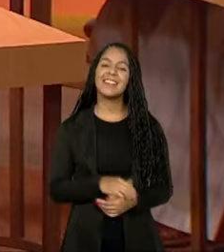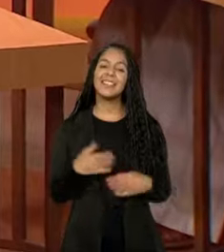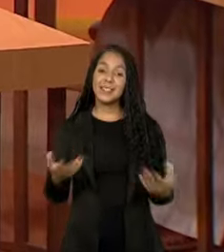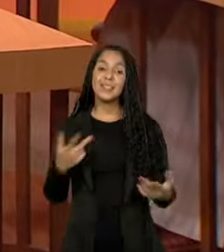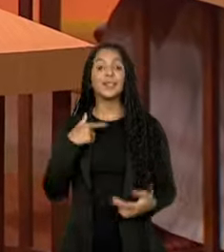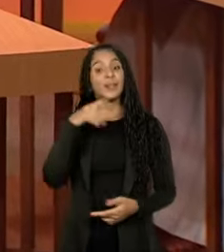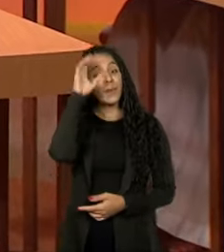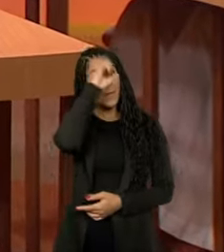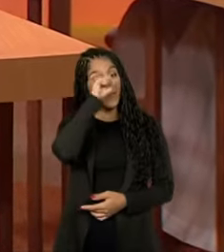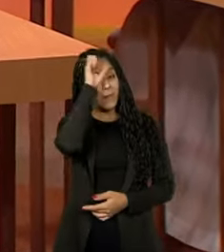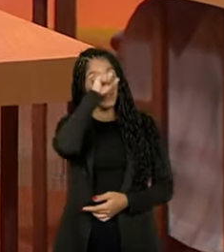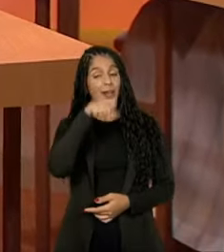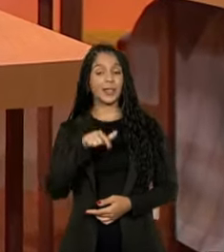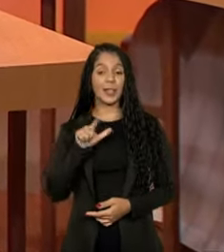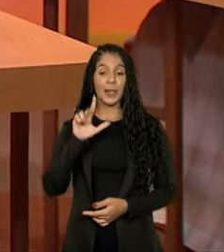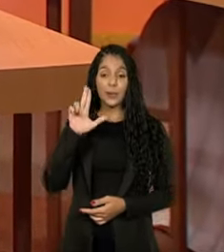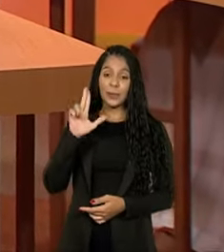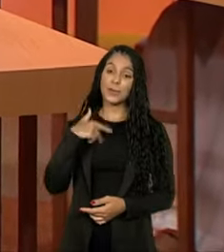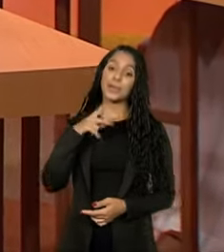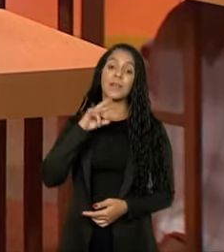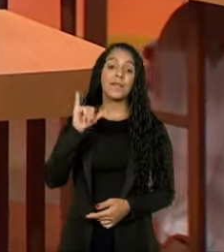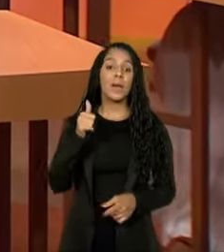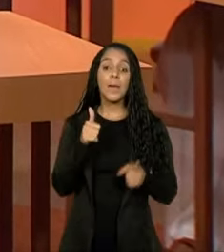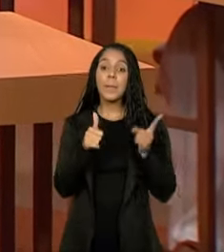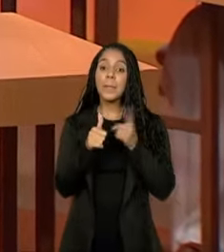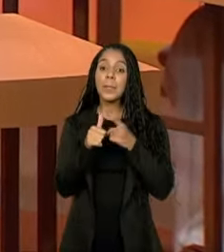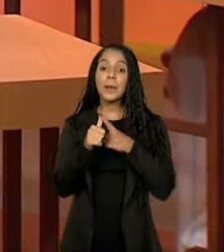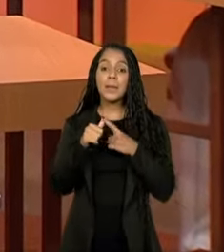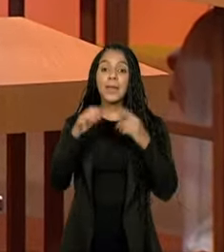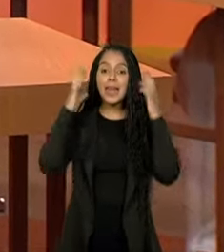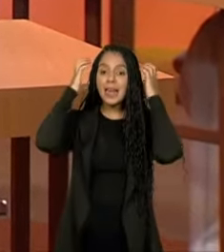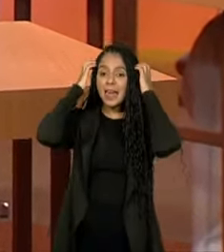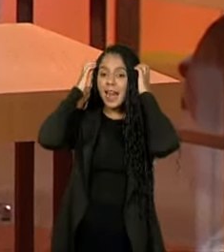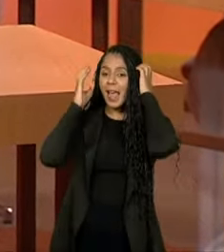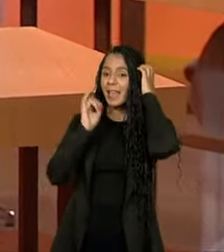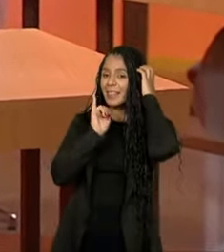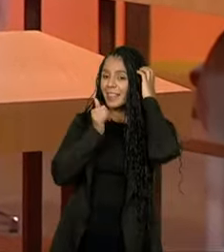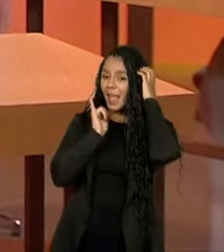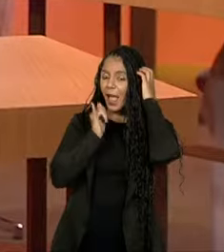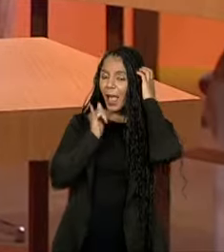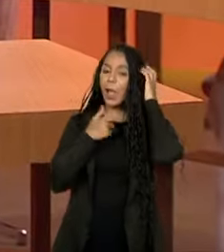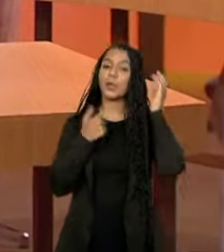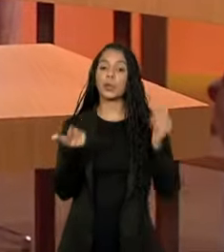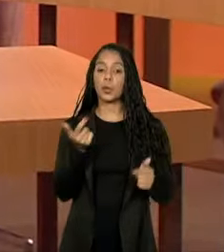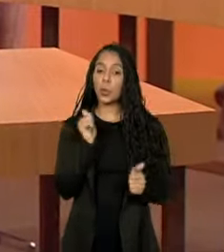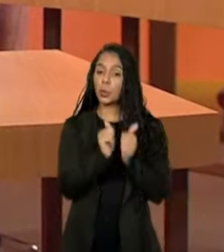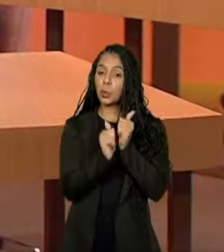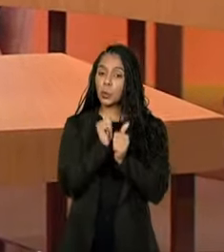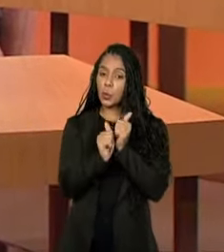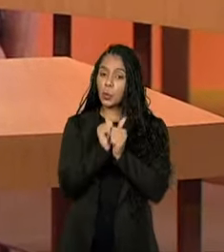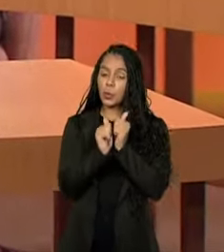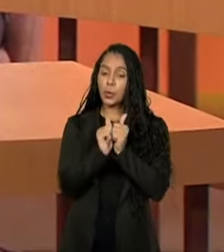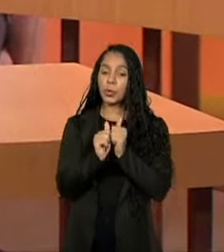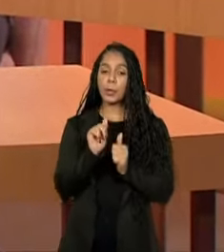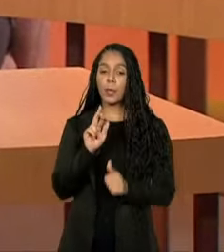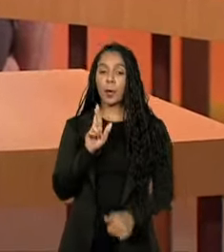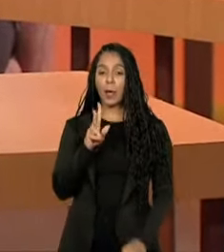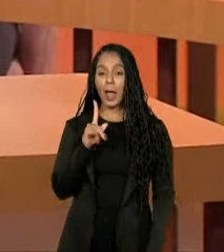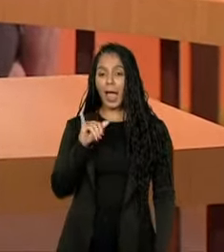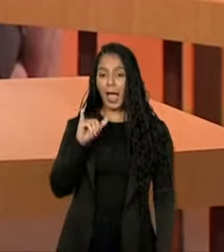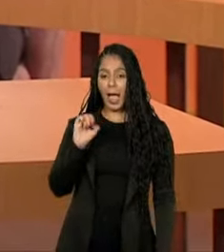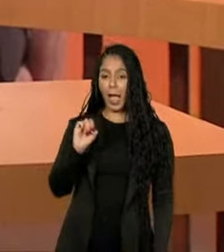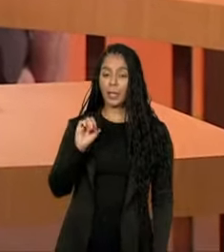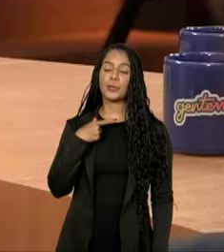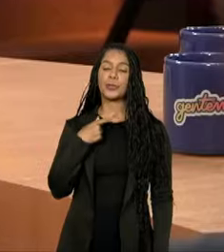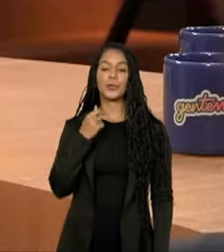Tô aprendendo aqui, hein, Lu? Vai ser a primeira narradora dos jogos de futebol na Rádio Nacional e aqui na TV Brasil.